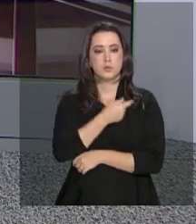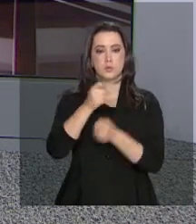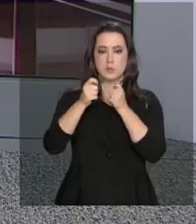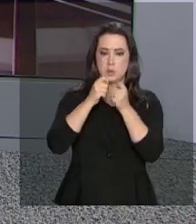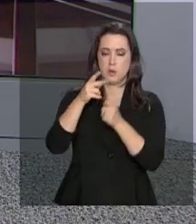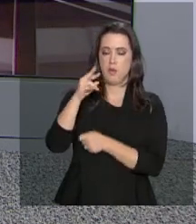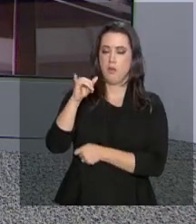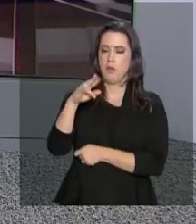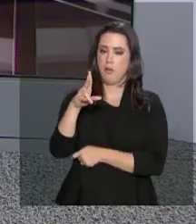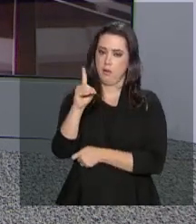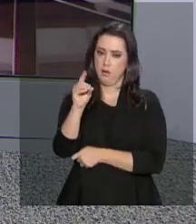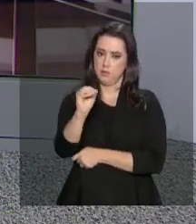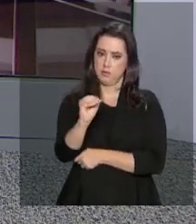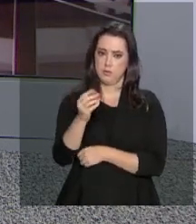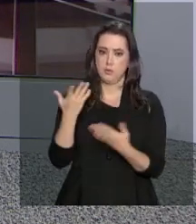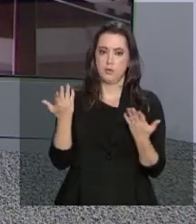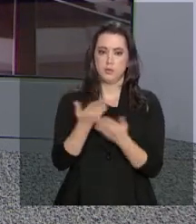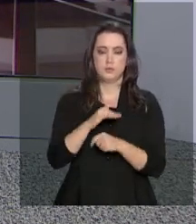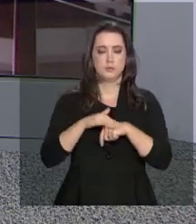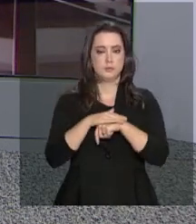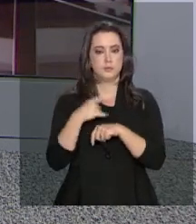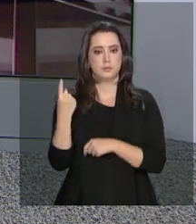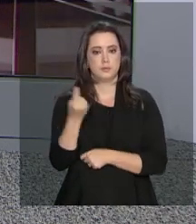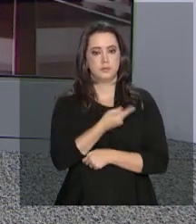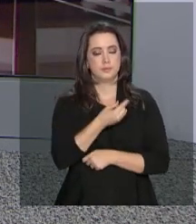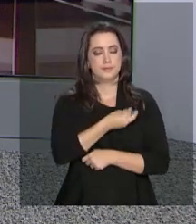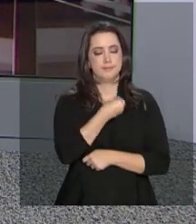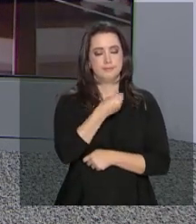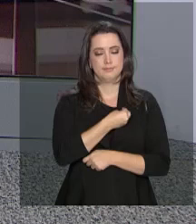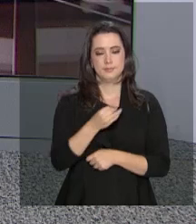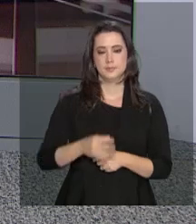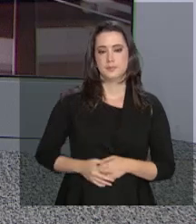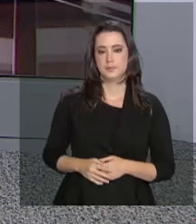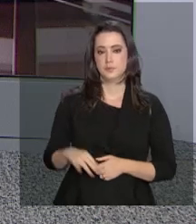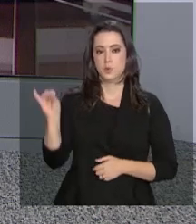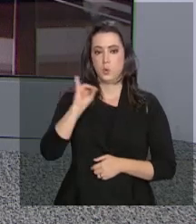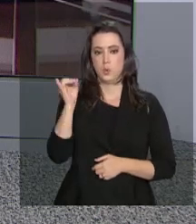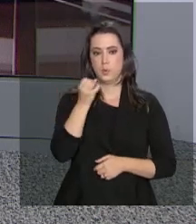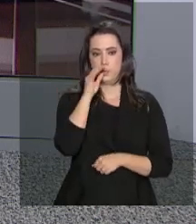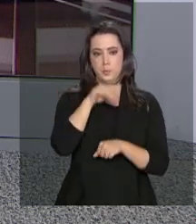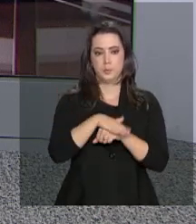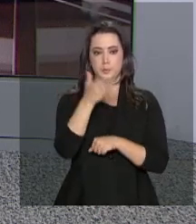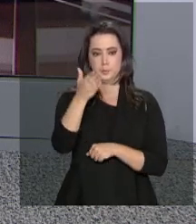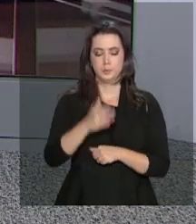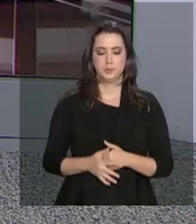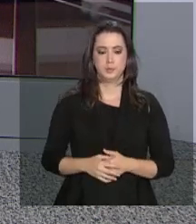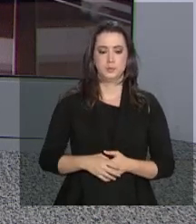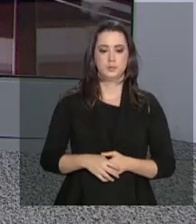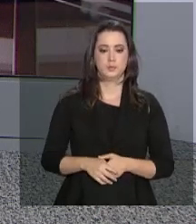repórter Ricardo Ferraz, que conversa agora com a gente ao vivo. Olá, Ricardo, boa noite.